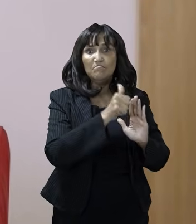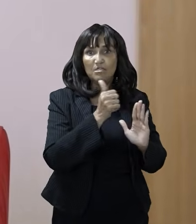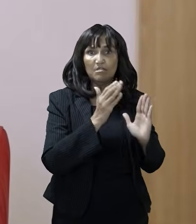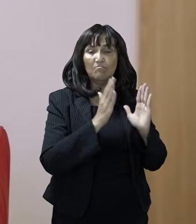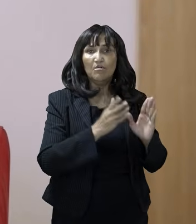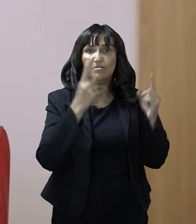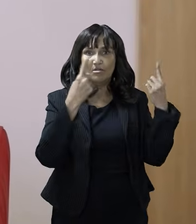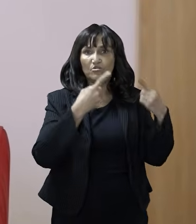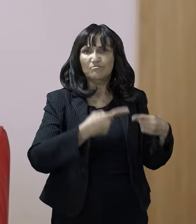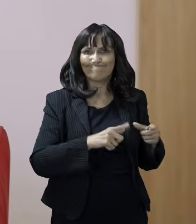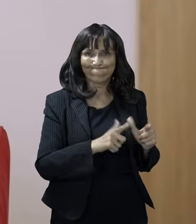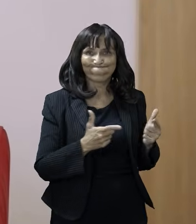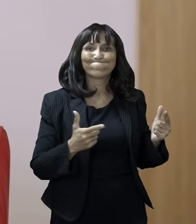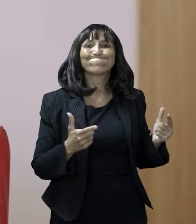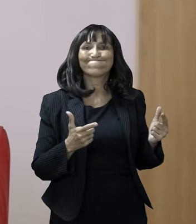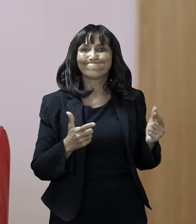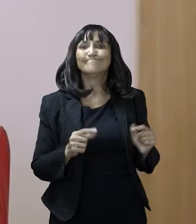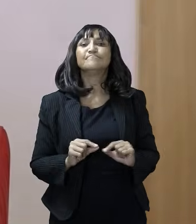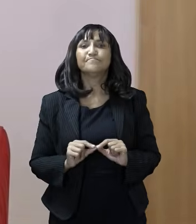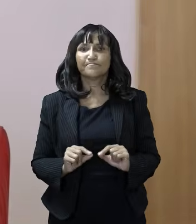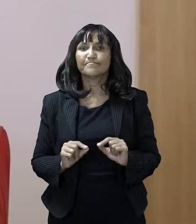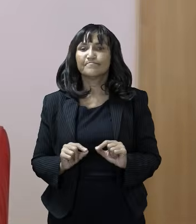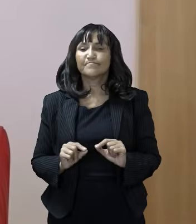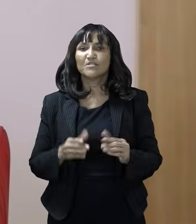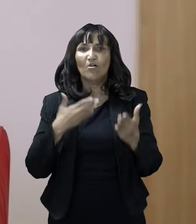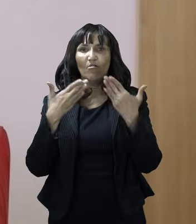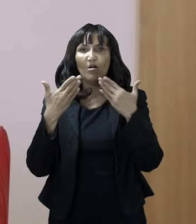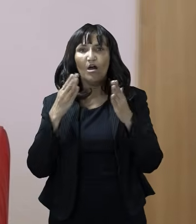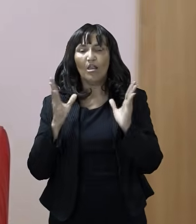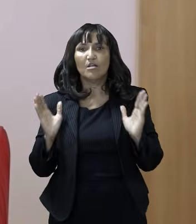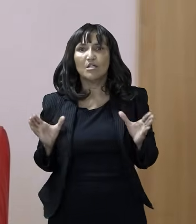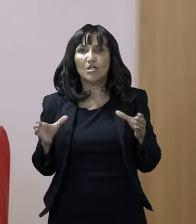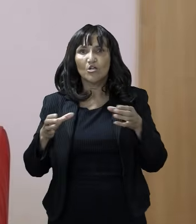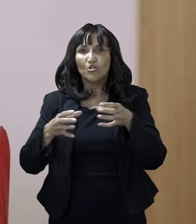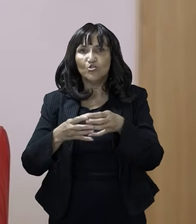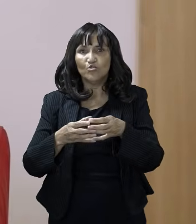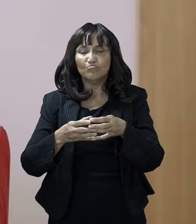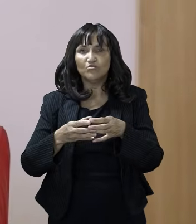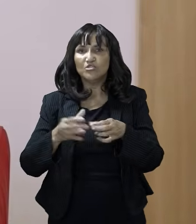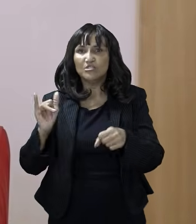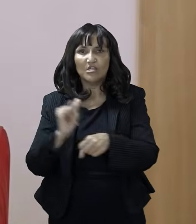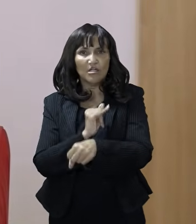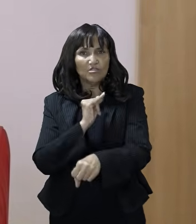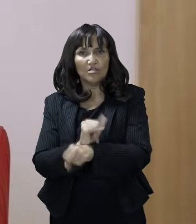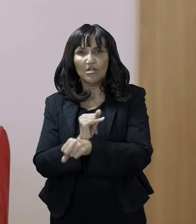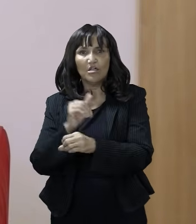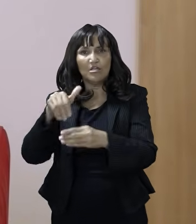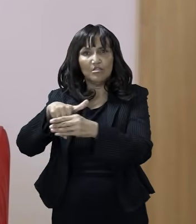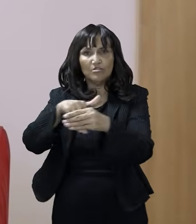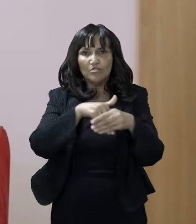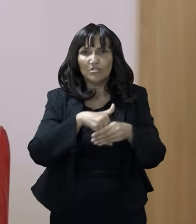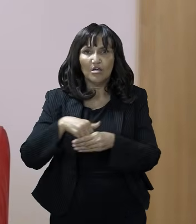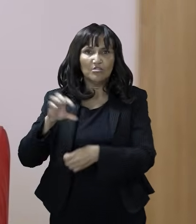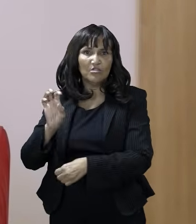um desafio muito grande, né? Quando Sim. você fala em conjuntura, tática eleitoral, os palanques nos estados, a complexidade